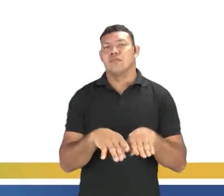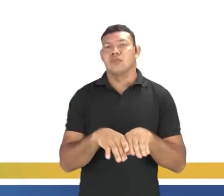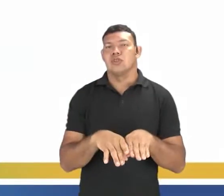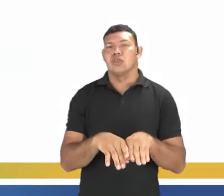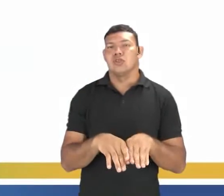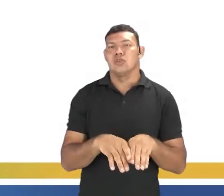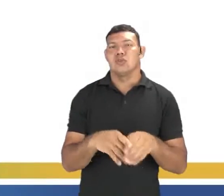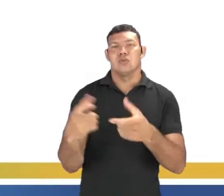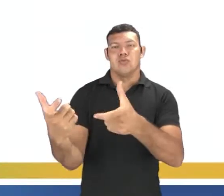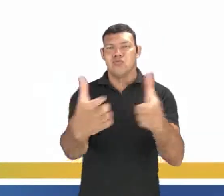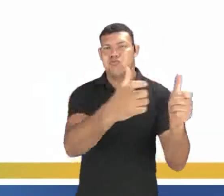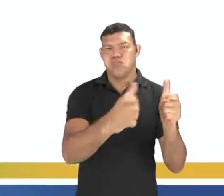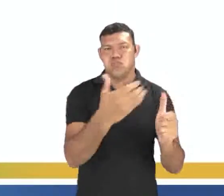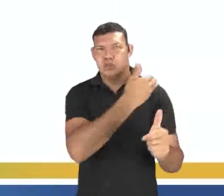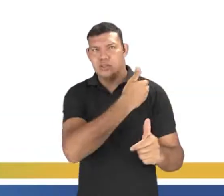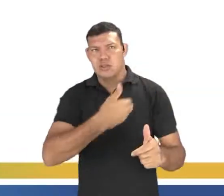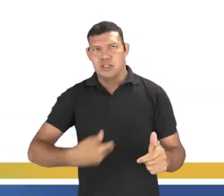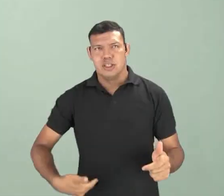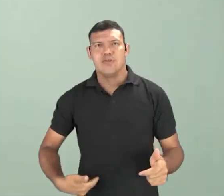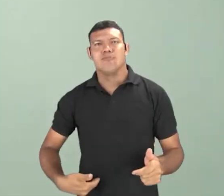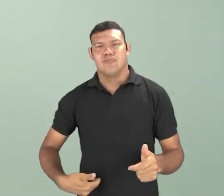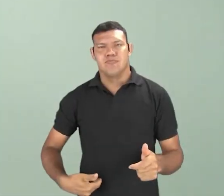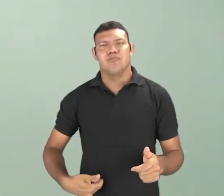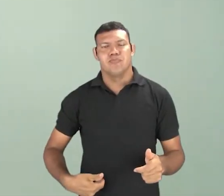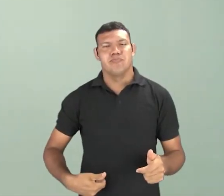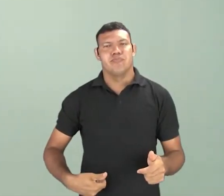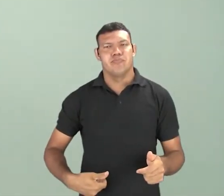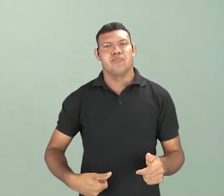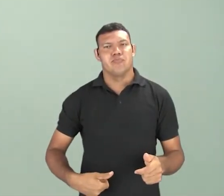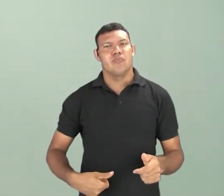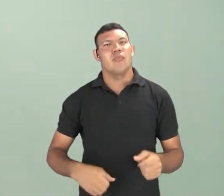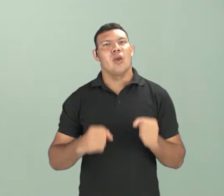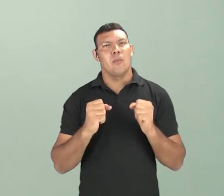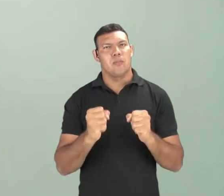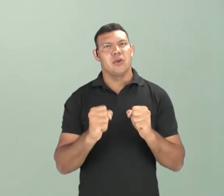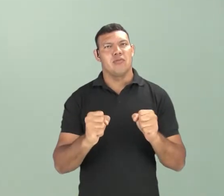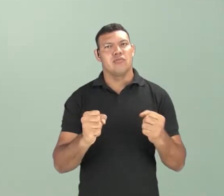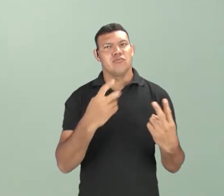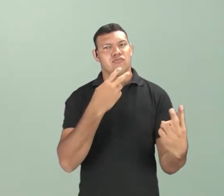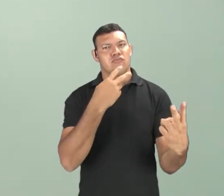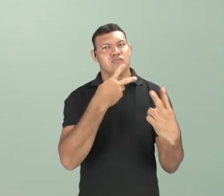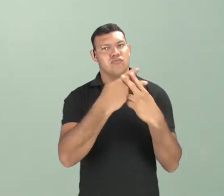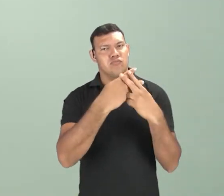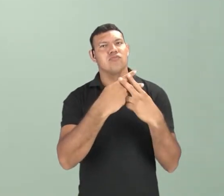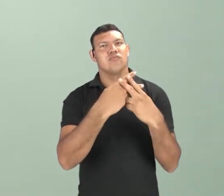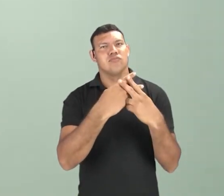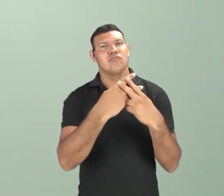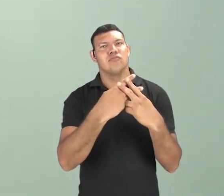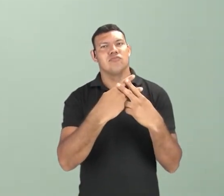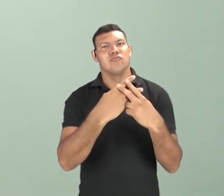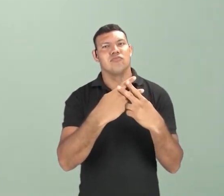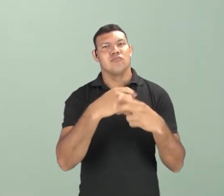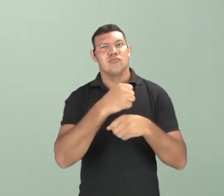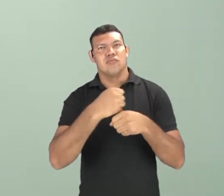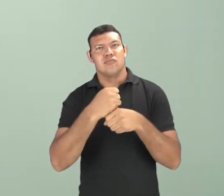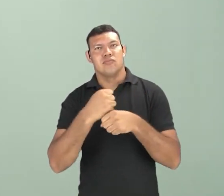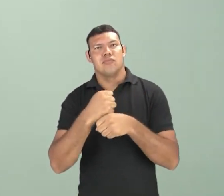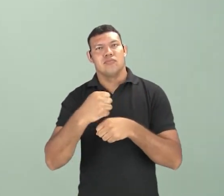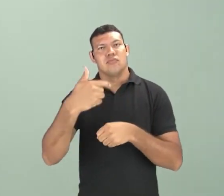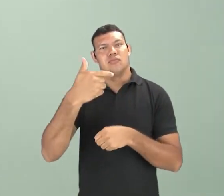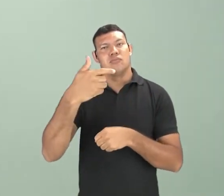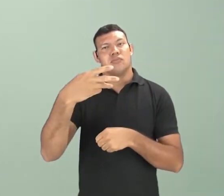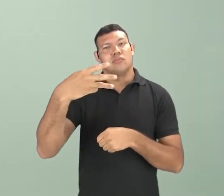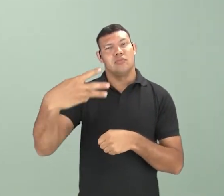6 anos e multa. Então, gente, as pessoas, né, que cometem esse tipo de crime, ela não